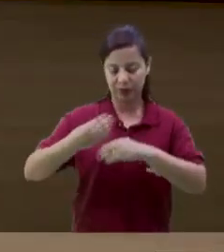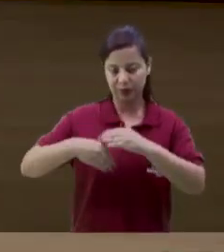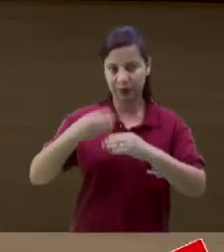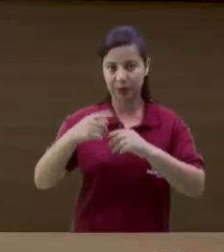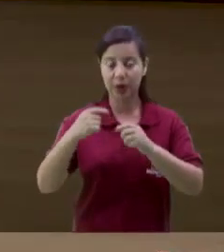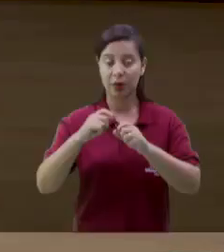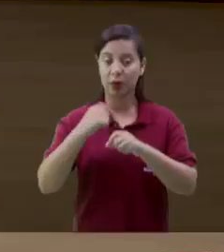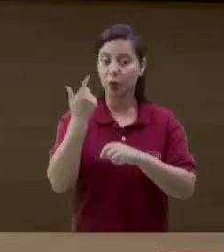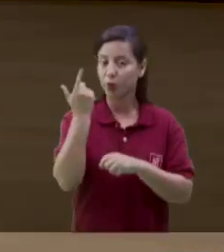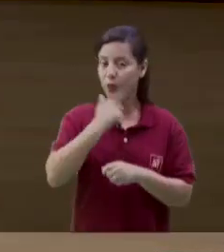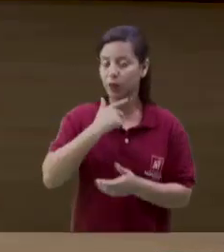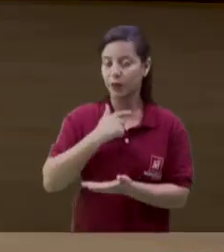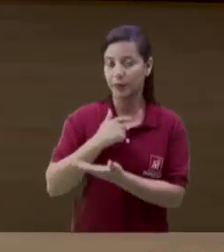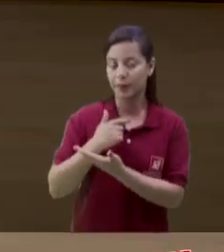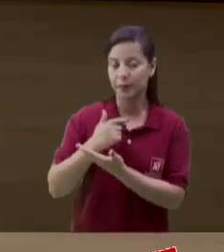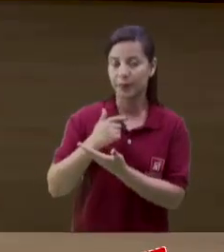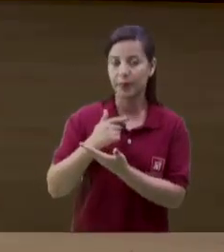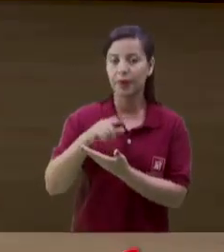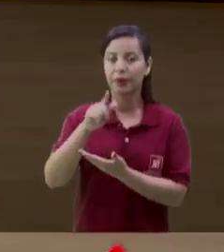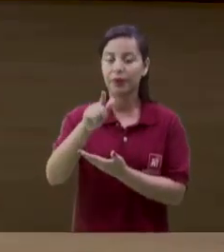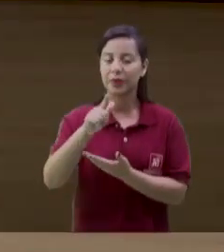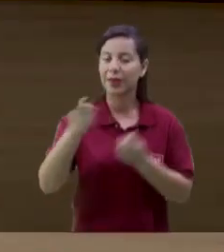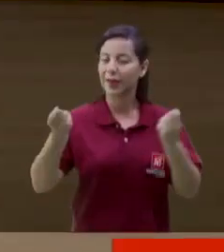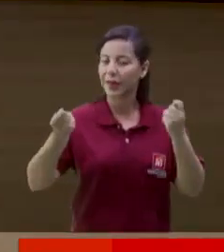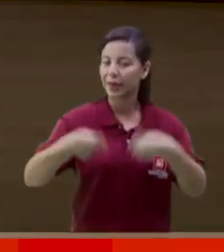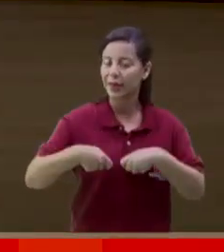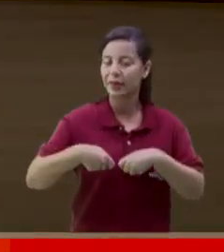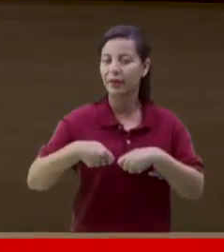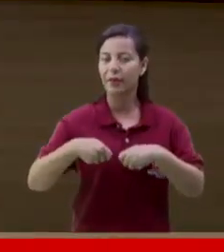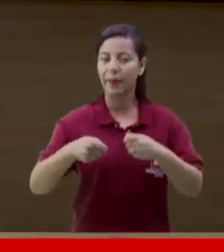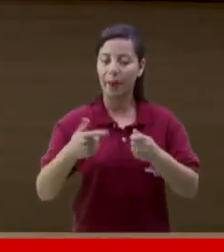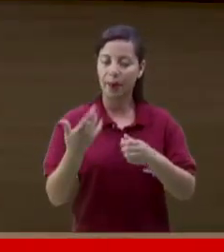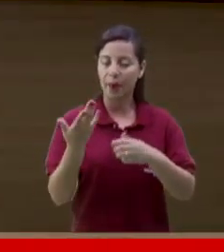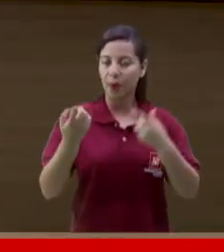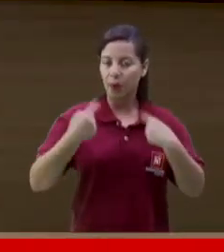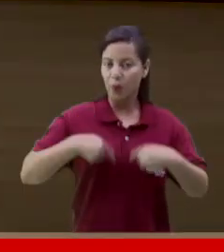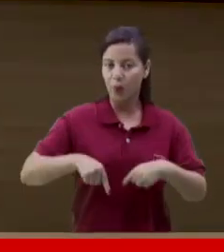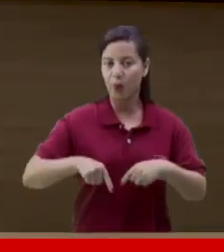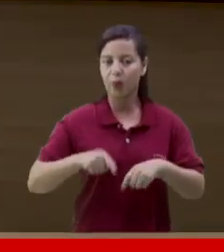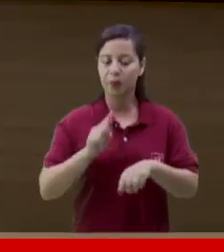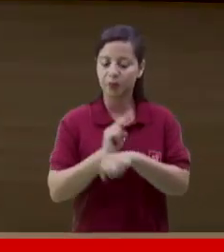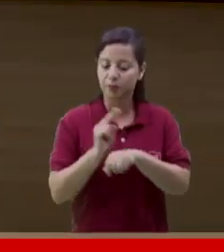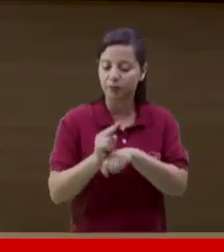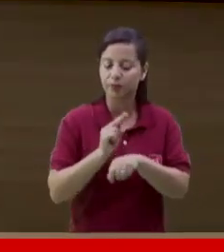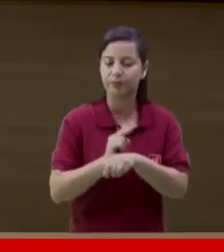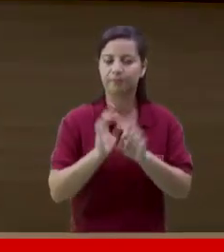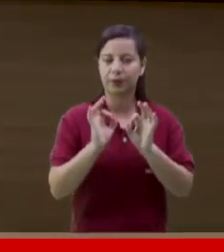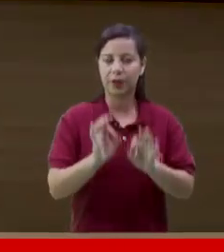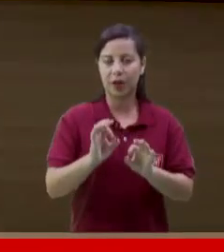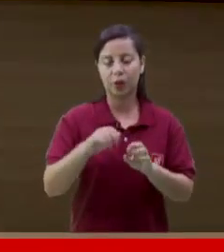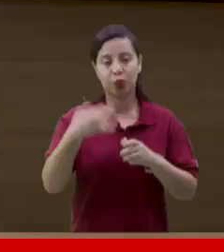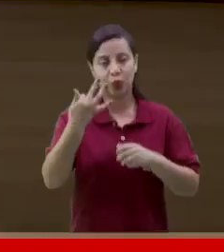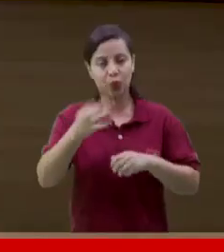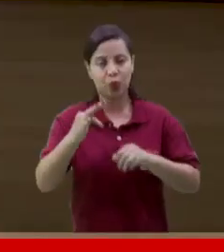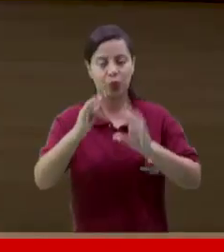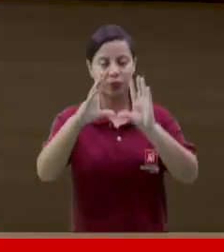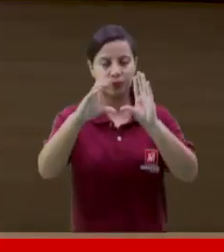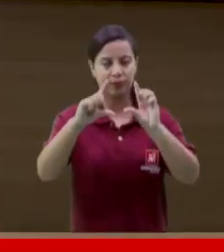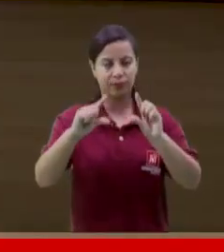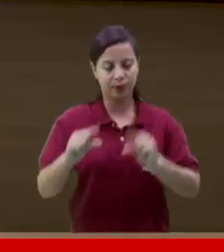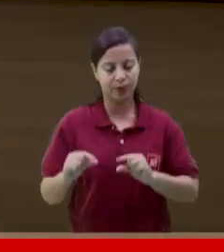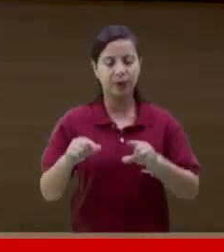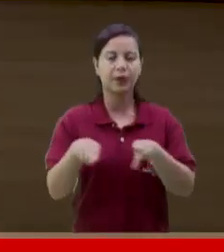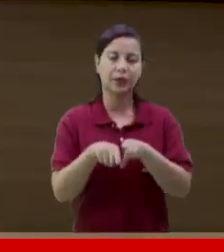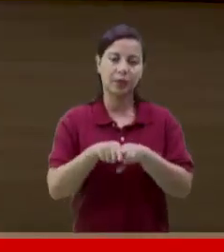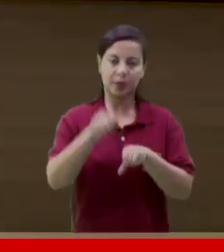essa tipóia e assim eu tenho a imobilização desse membro, minimizando a dor e conseguindo fazer o